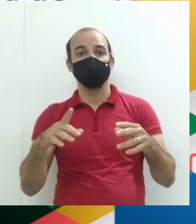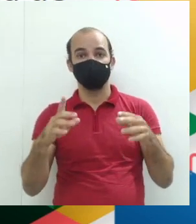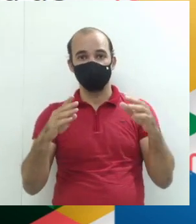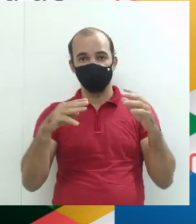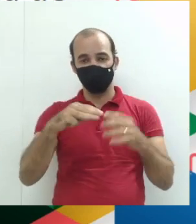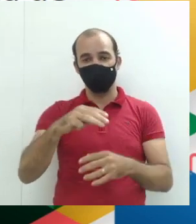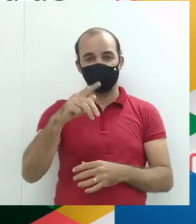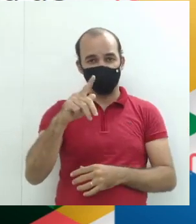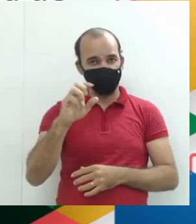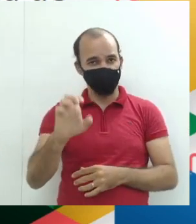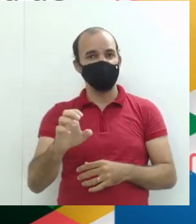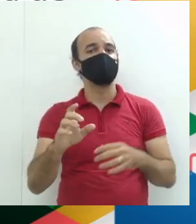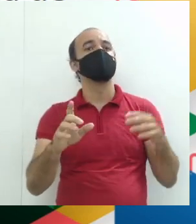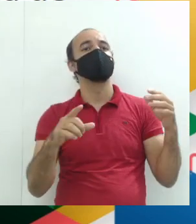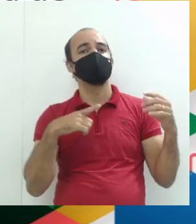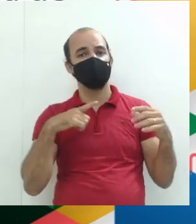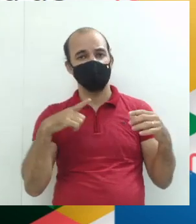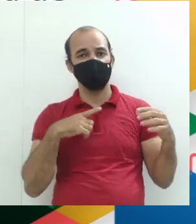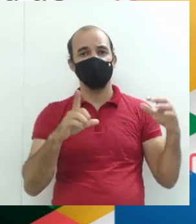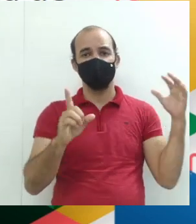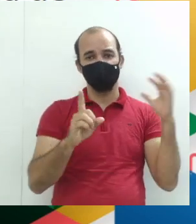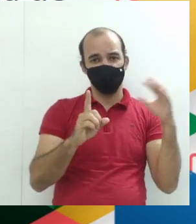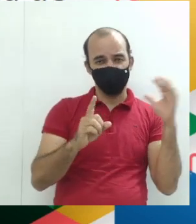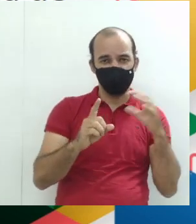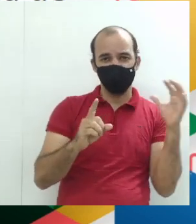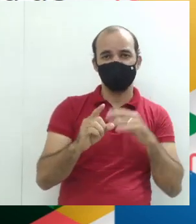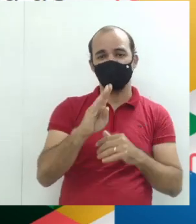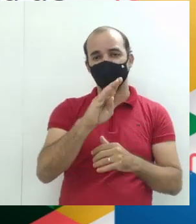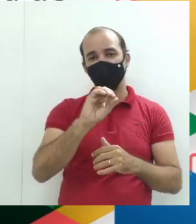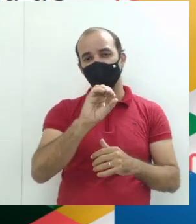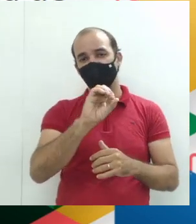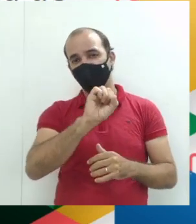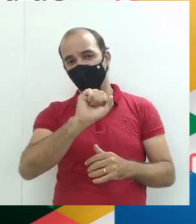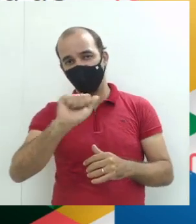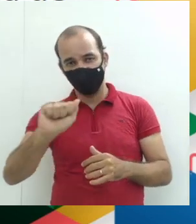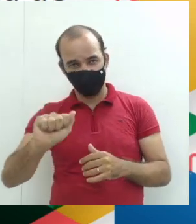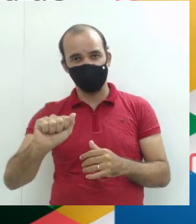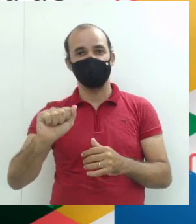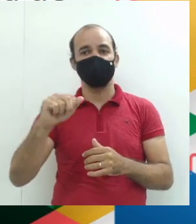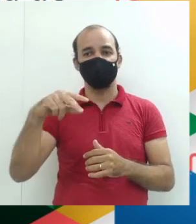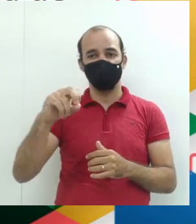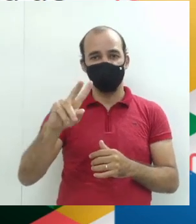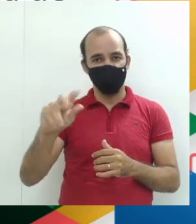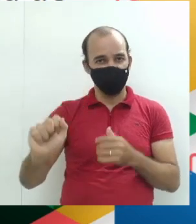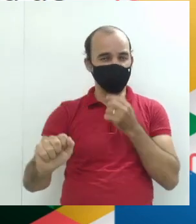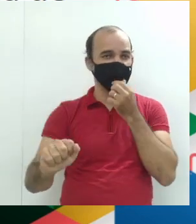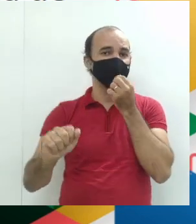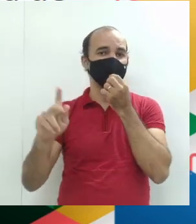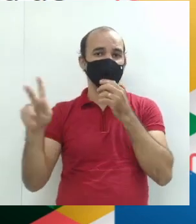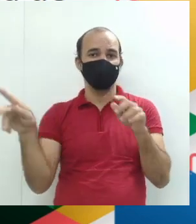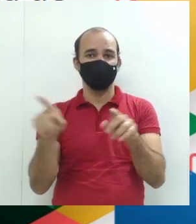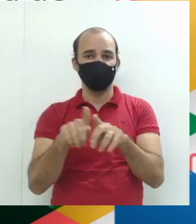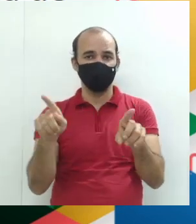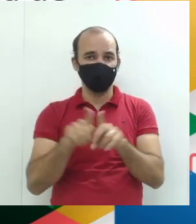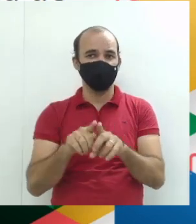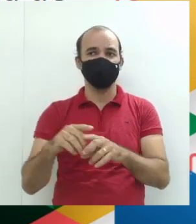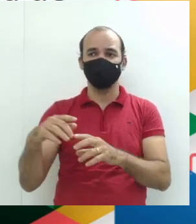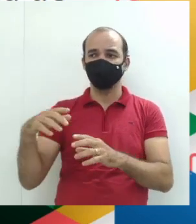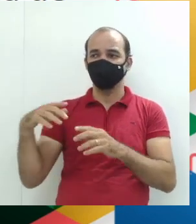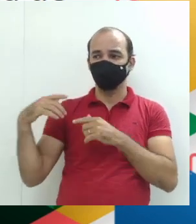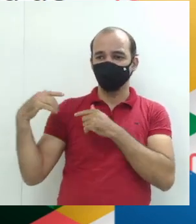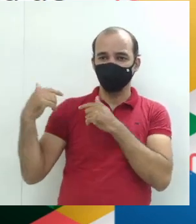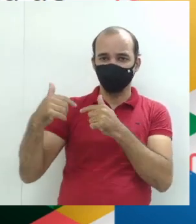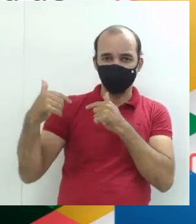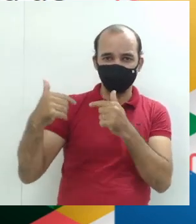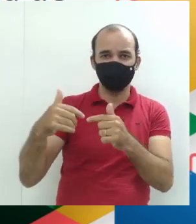da bossa nova, ela sofre influência da música de protesto, né? Ela vai surgir a partir de um estilo de ritmos,